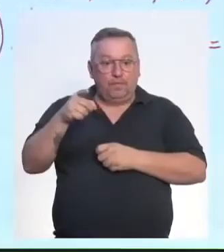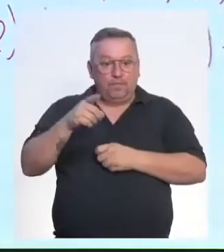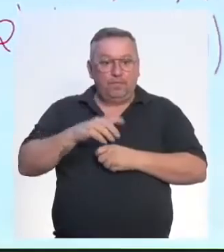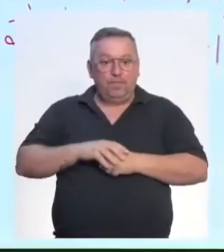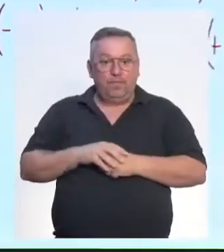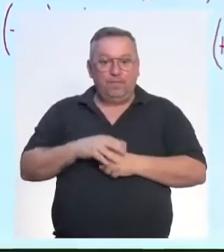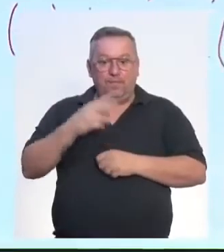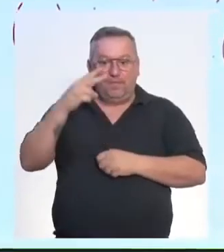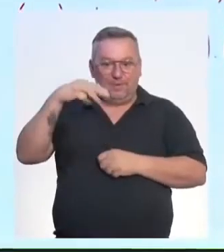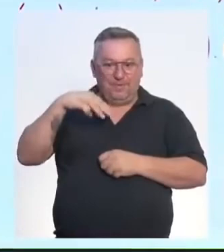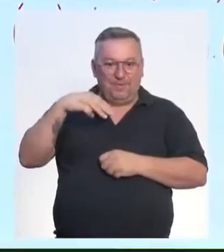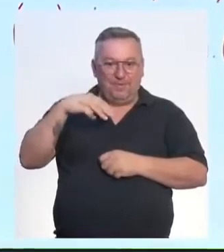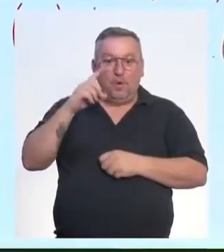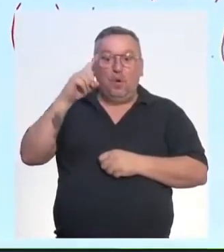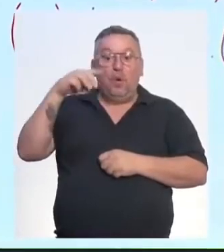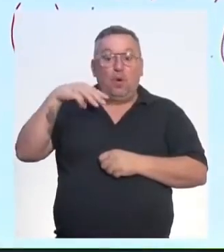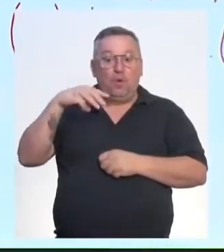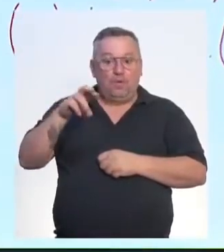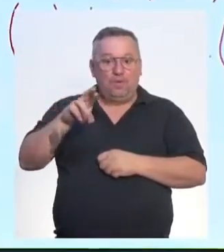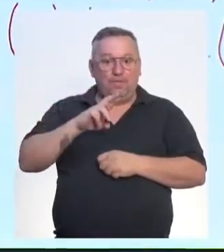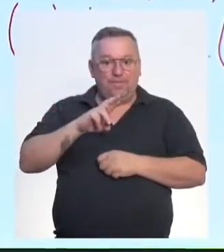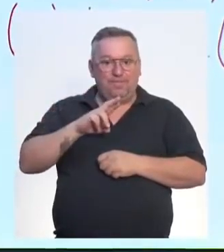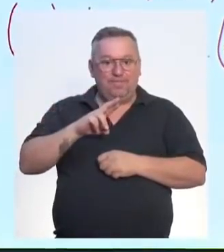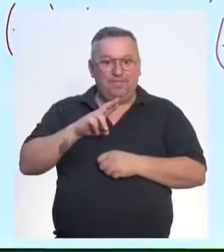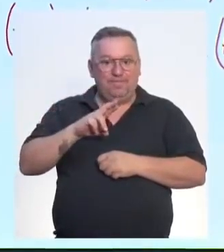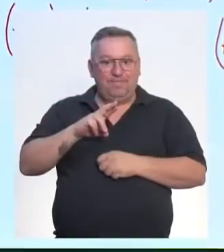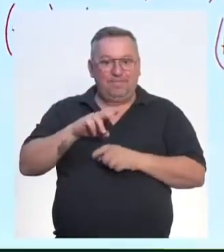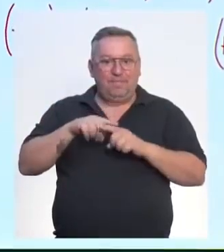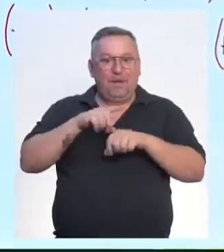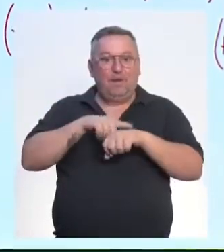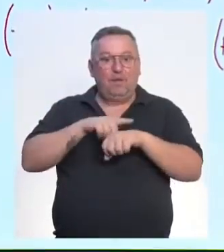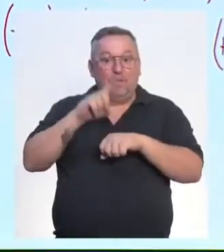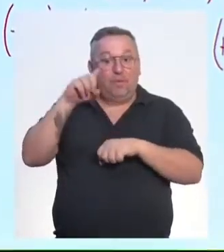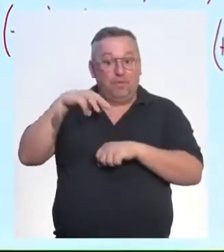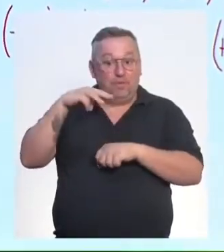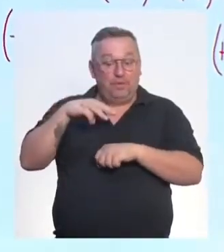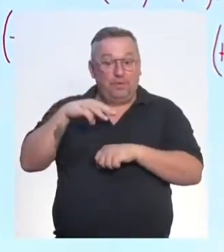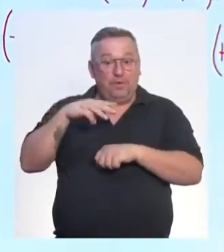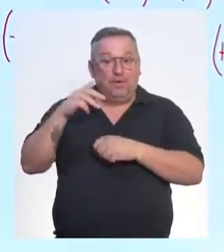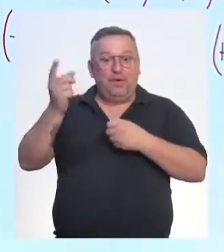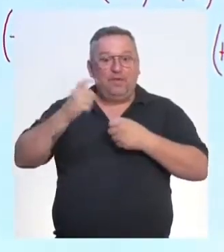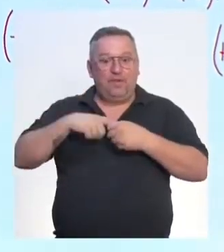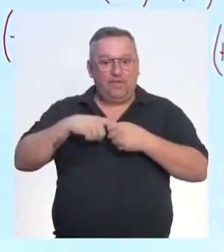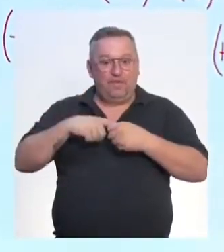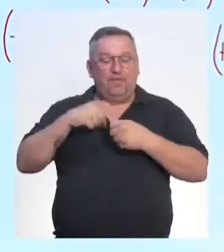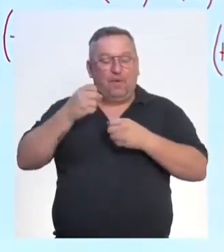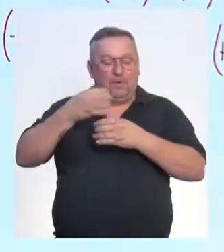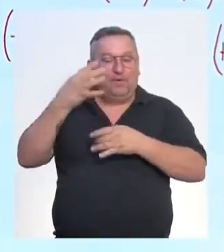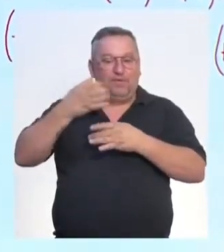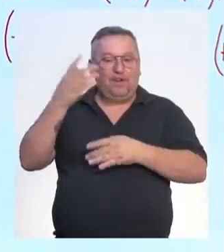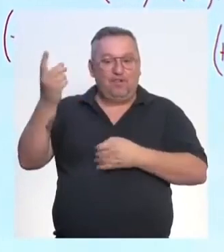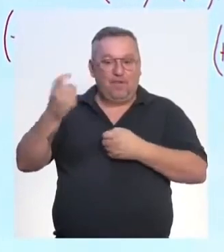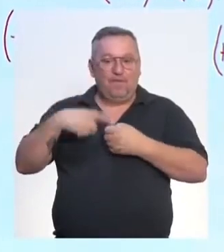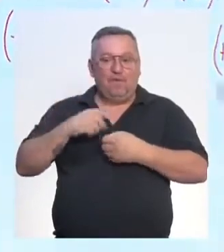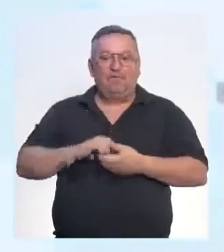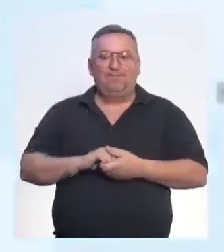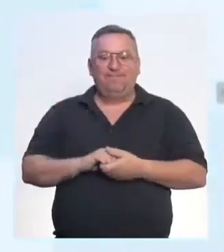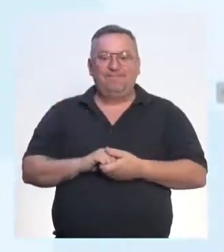Então, 2 minutinhos, 1 minutinho para vocês aí, como infelizmente por causa do tempo. E aí coloca a resposta lá no chat e a gente já retorna.